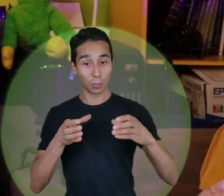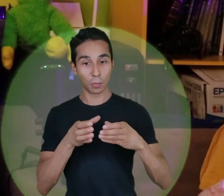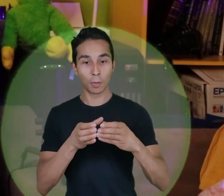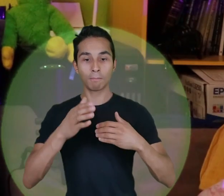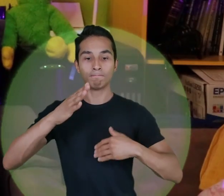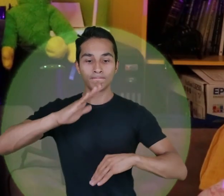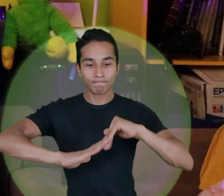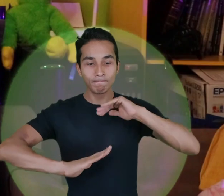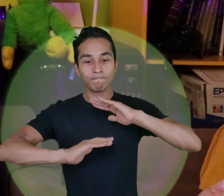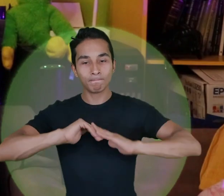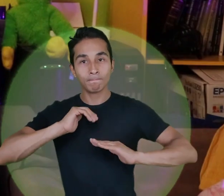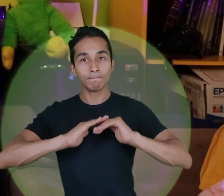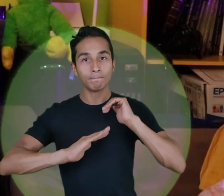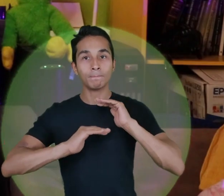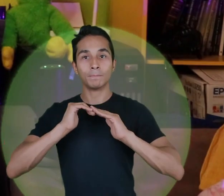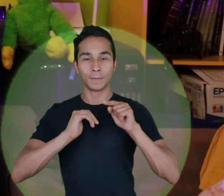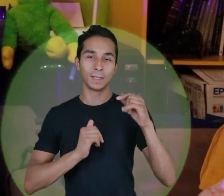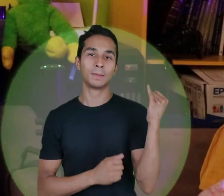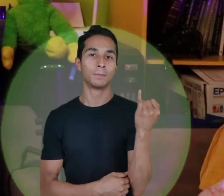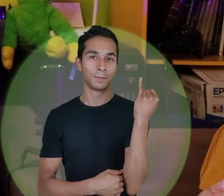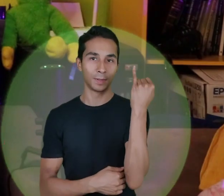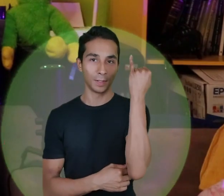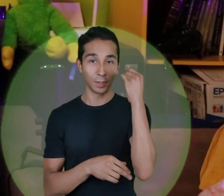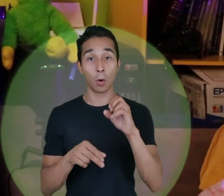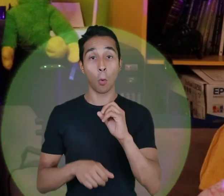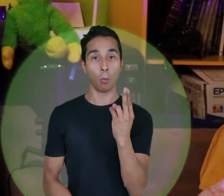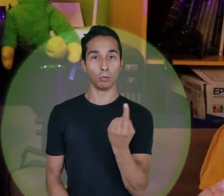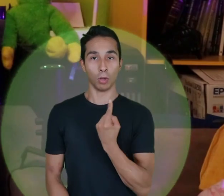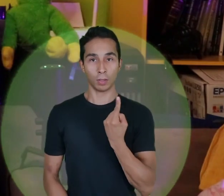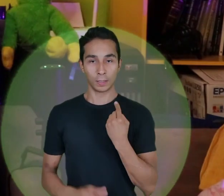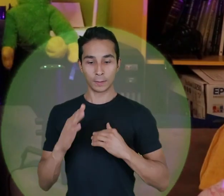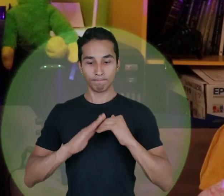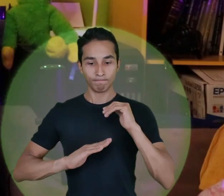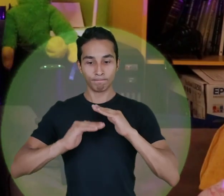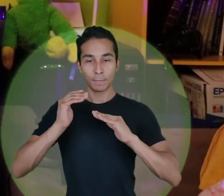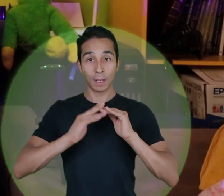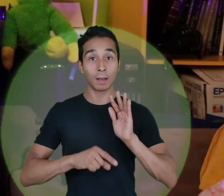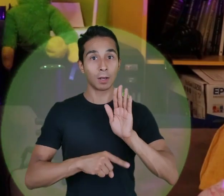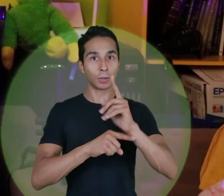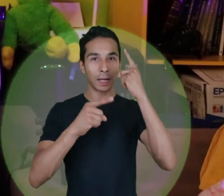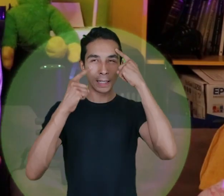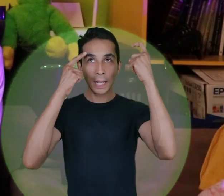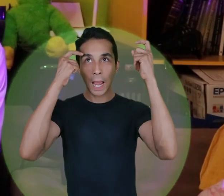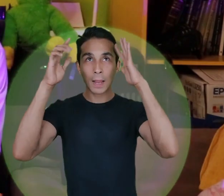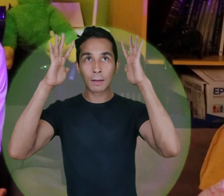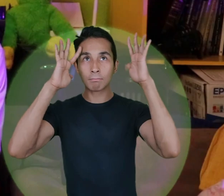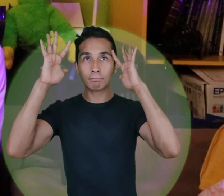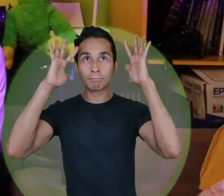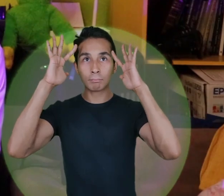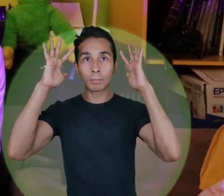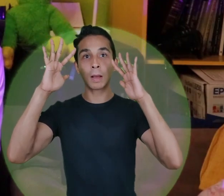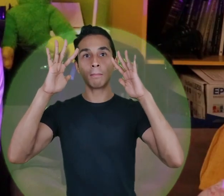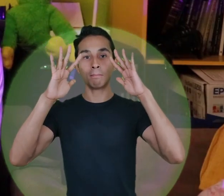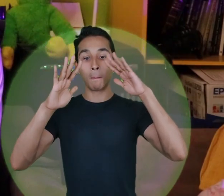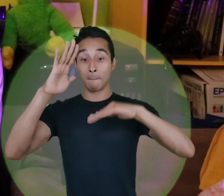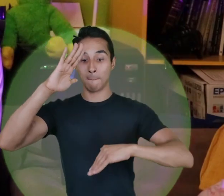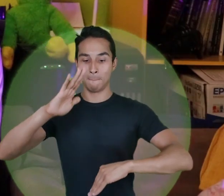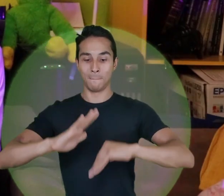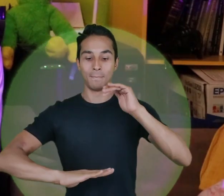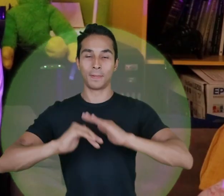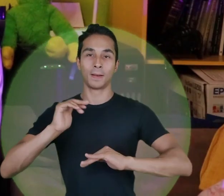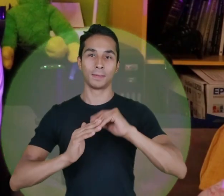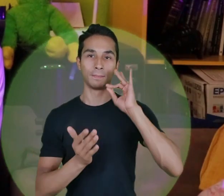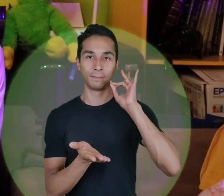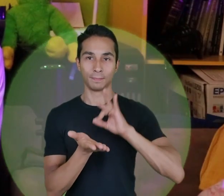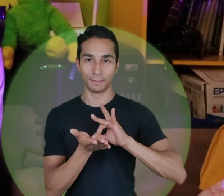com o seu grupo, aí acho que é uma das primeiras coisas, né, o laboratório de trabalho, ou até mesmo para você, coisas mais criativas para tirar suas ideias. Eu acho que